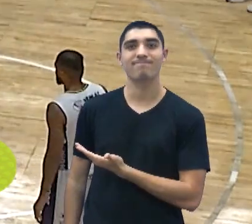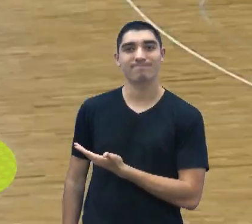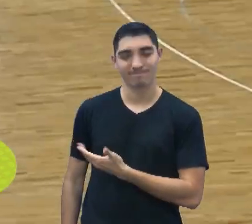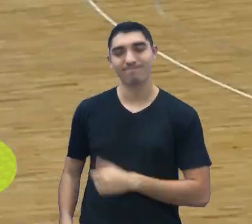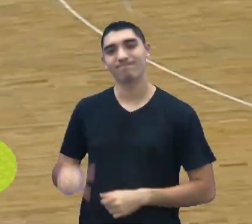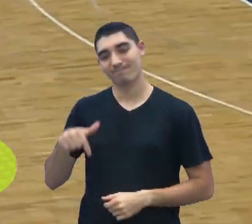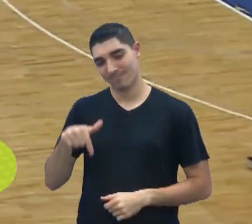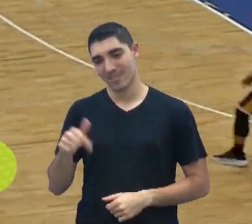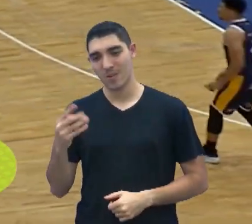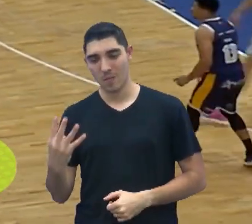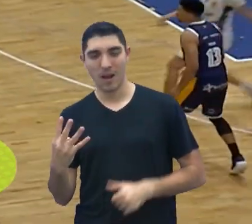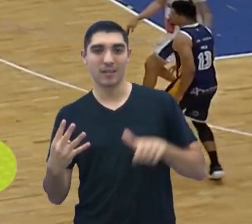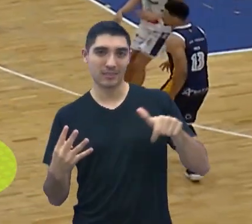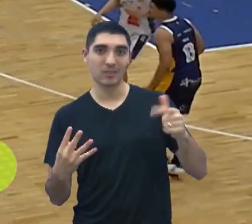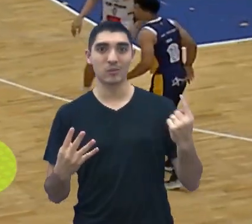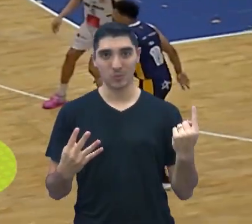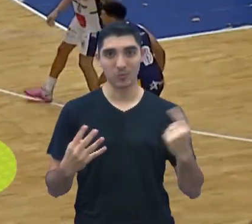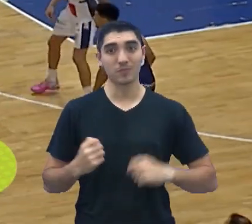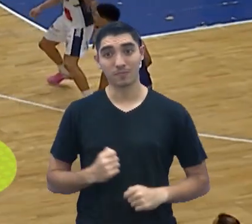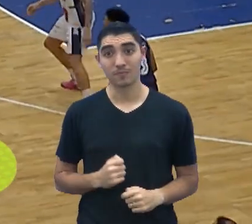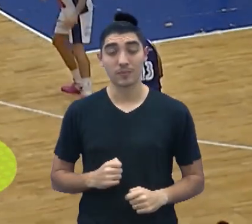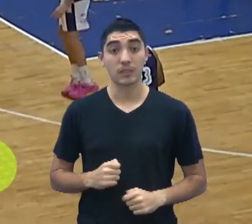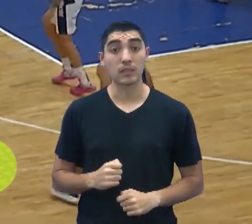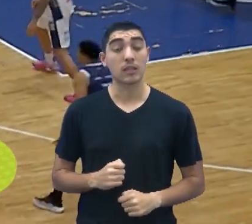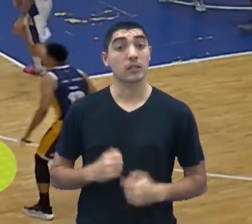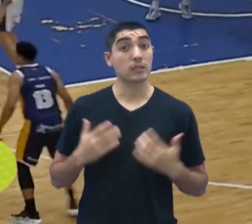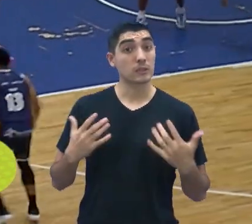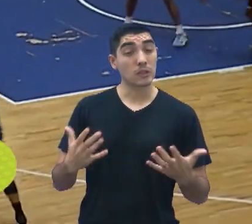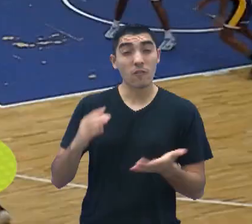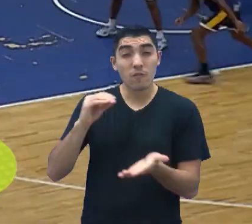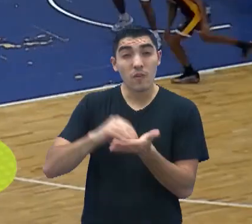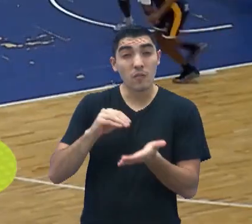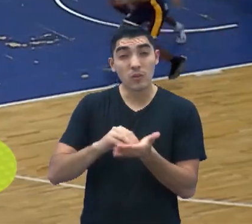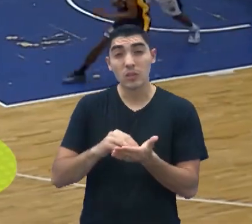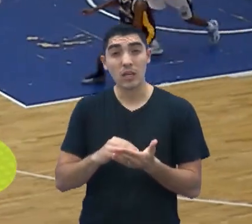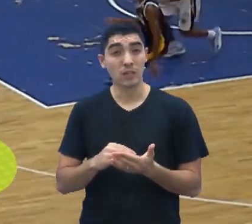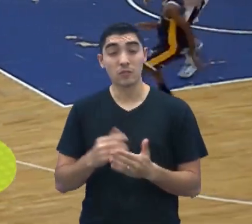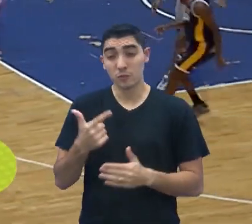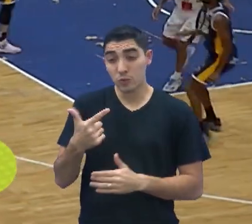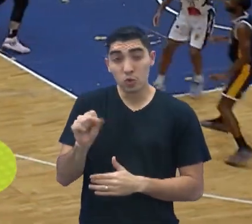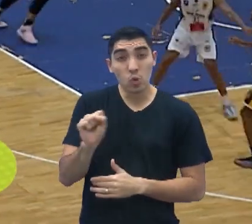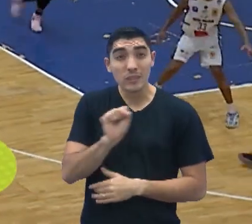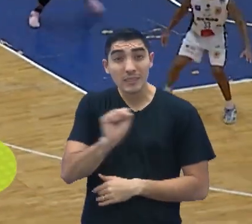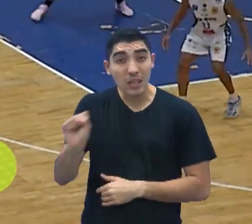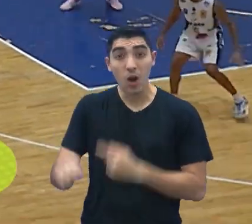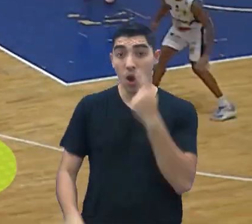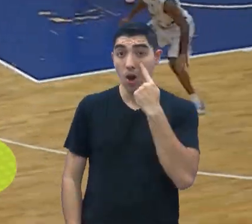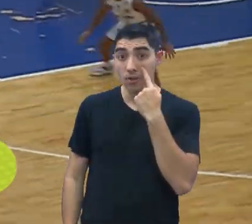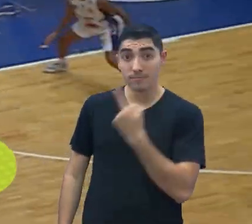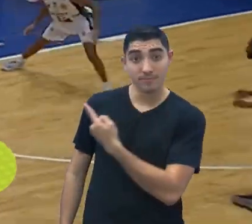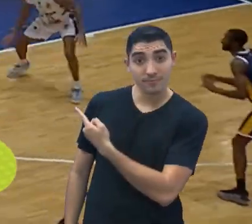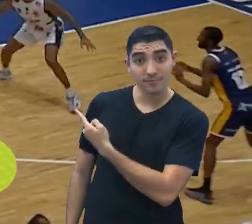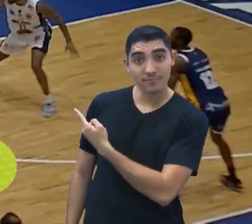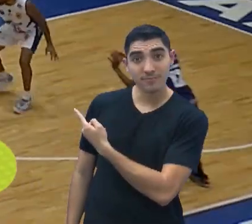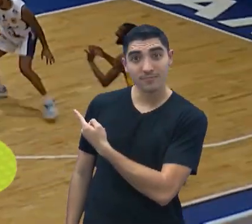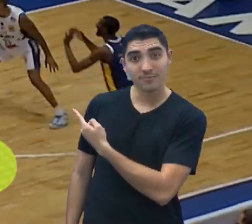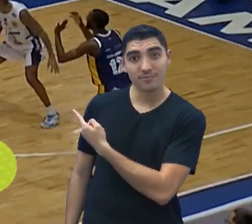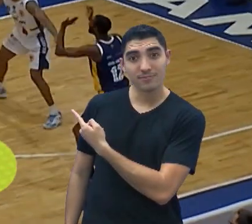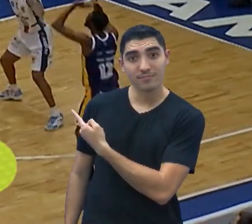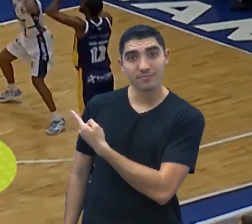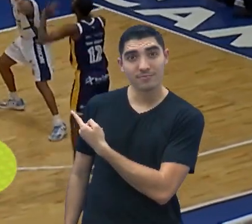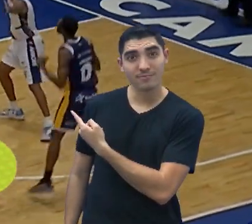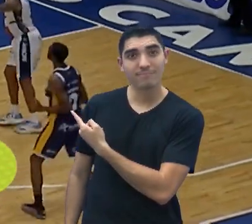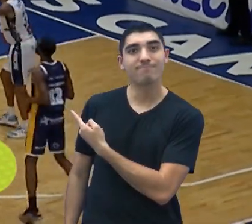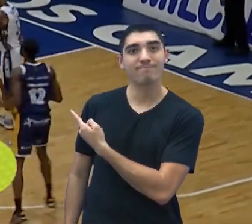74-71. Faltavam 28 segundos. O Mogi veio para o ataque e o São José não fez a falta.